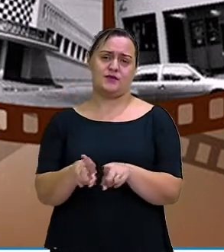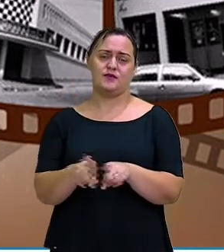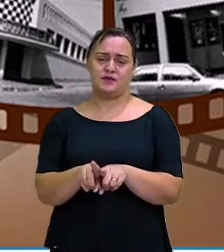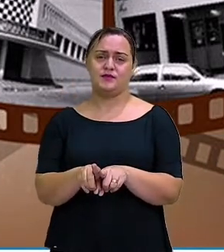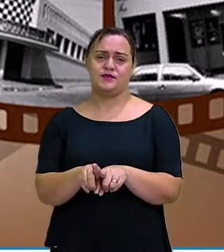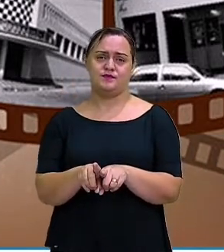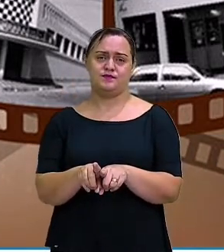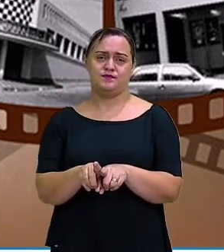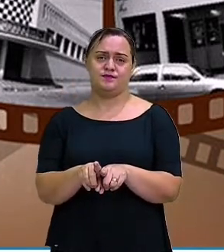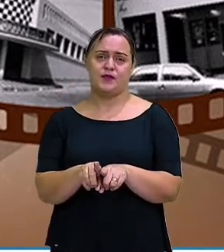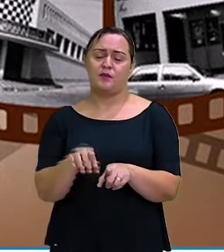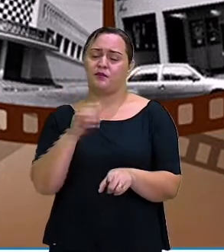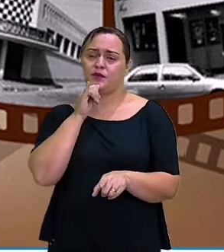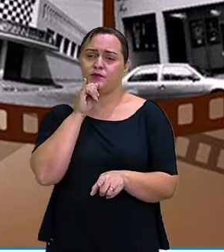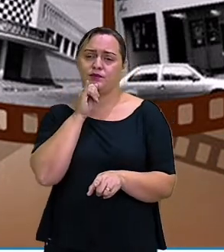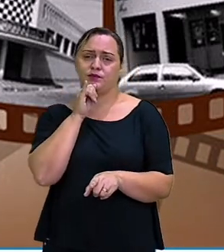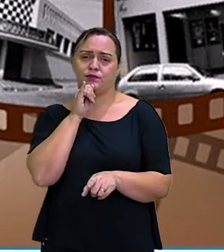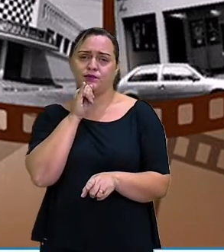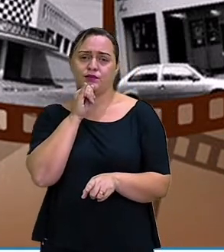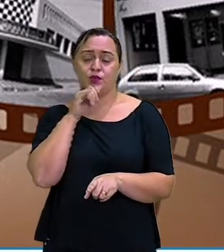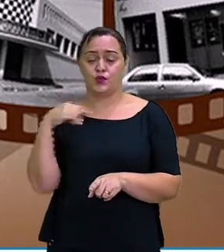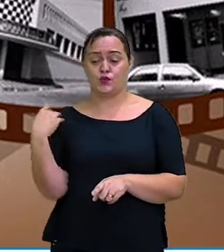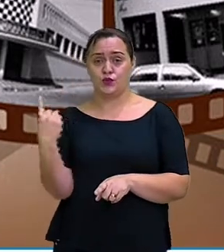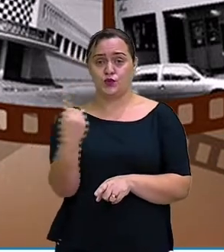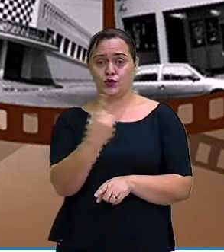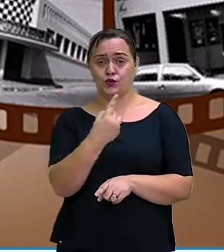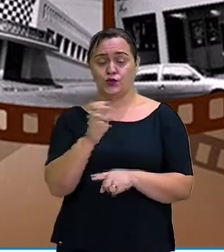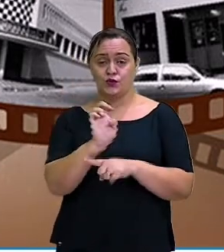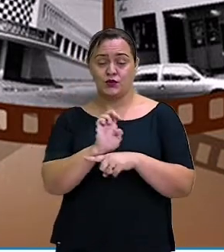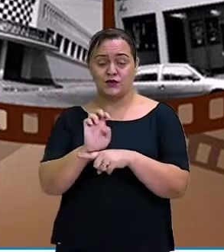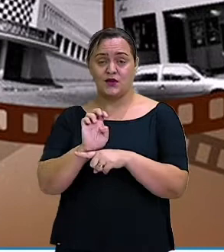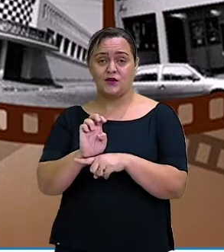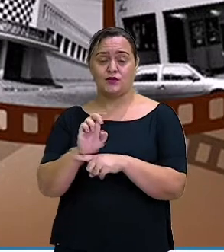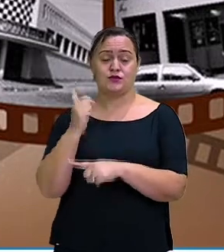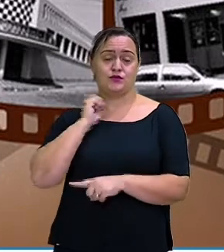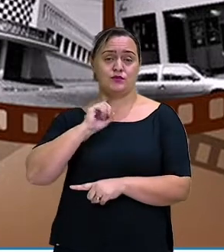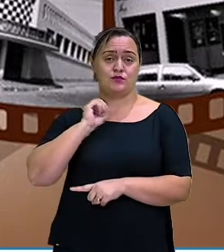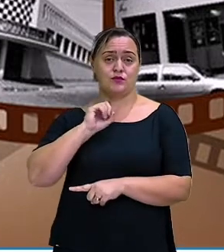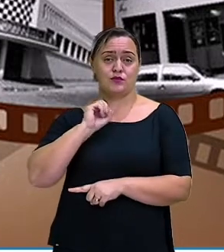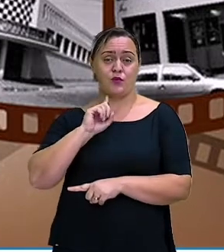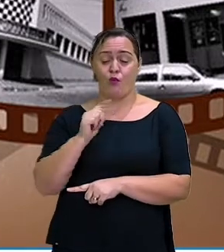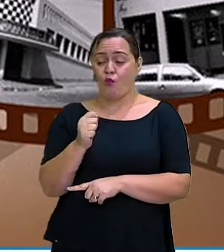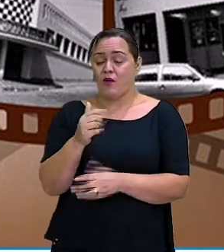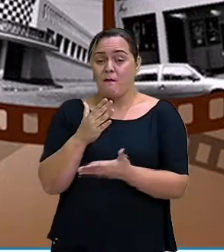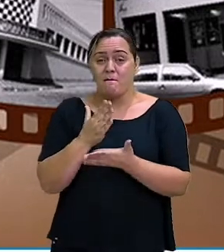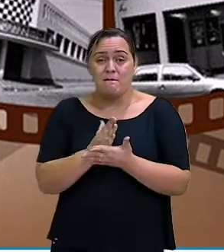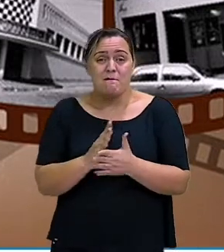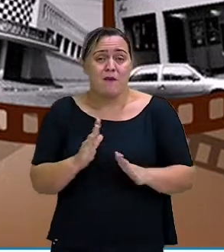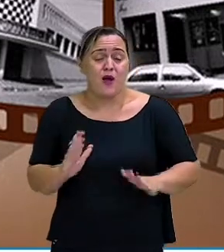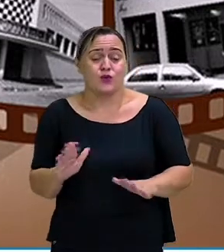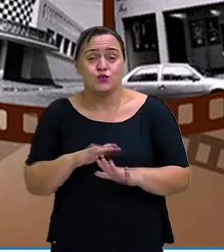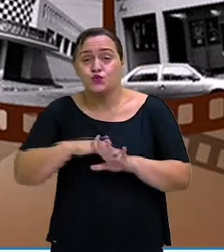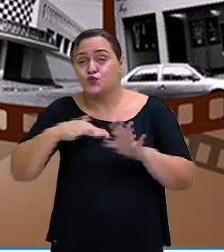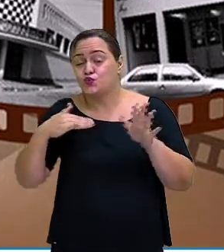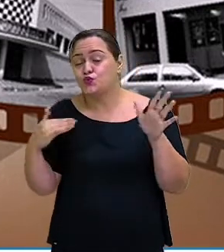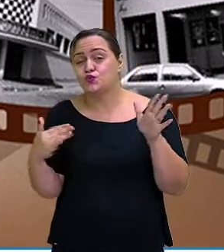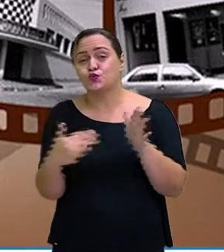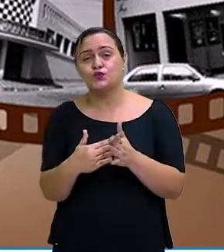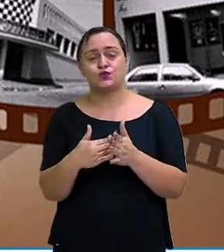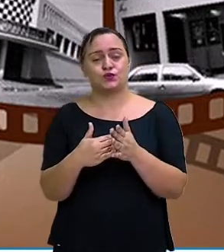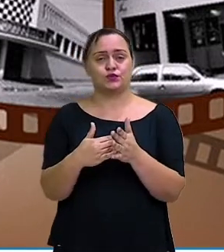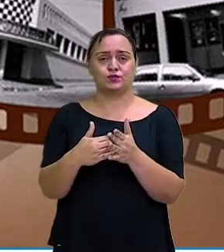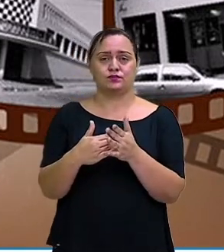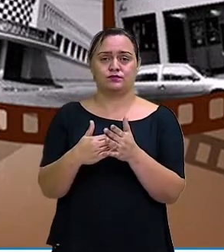praticamente parou a produção de cinemas no nosso estado, né, de Minas Gerais, devido a essa falta aí mesmo de recursos